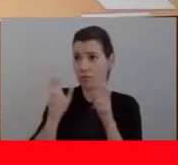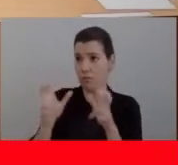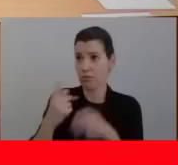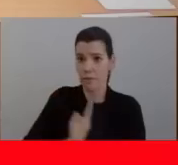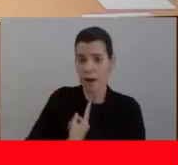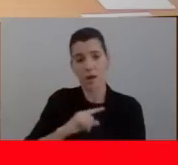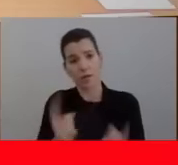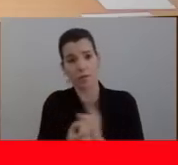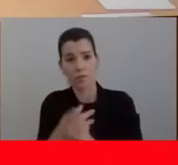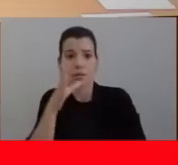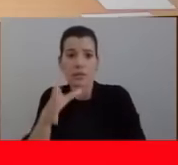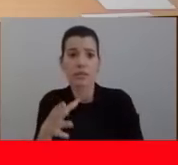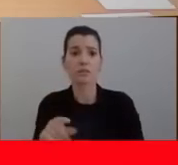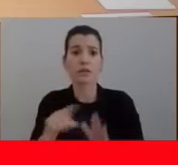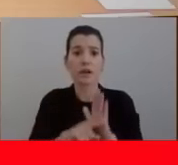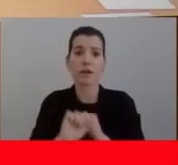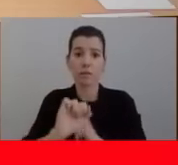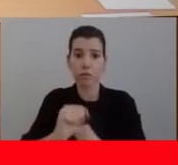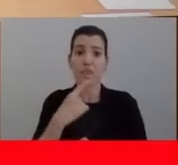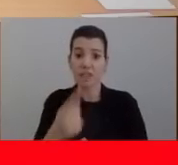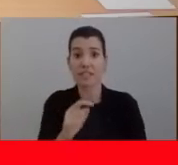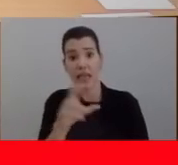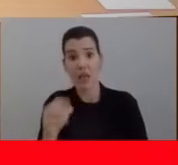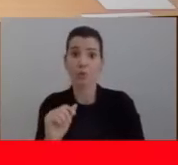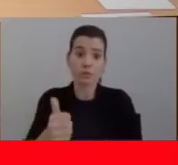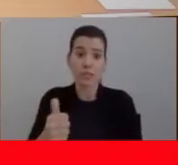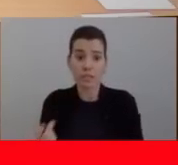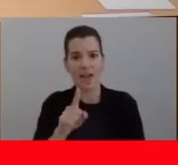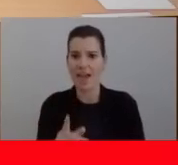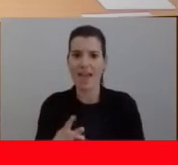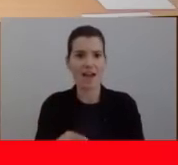que os princípios da senhora erramos Tão certo